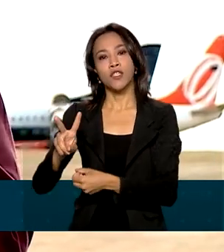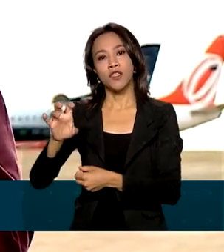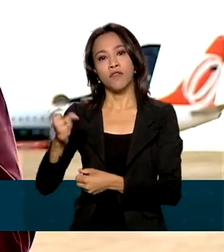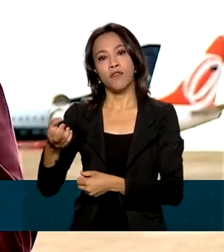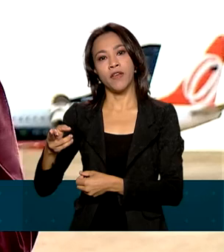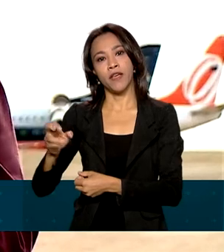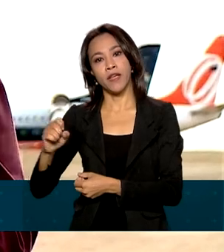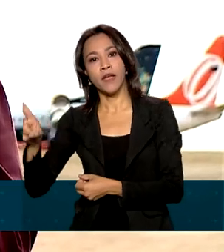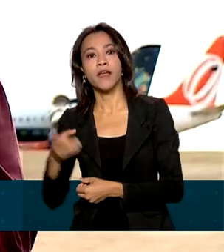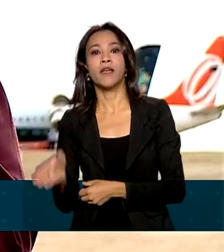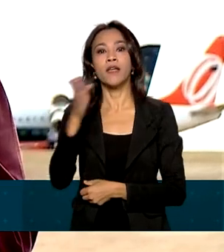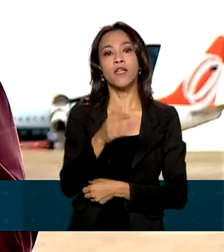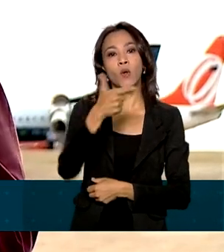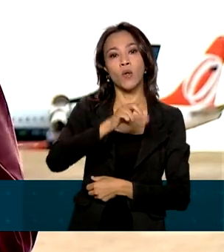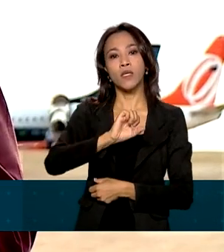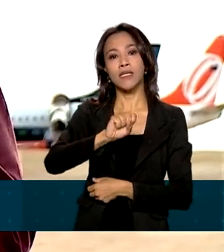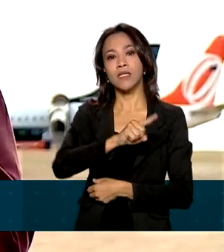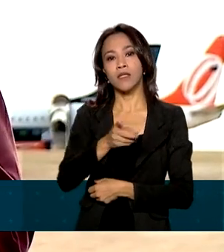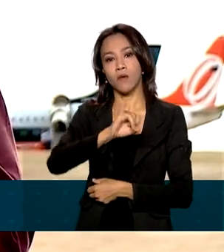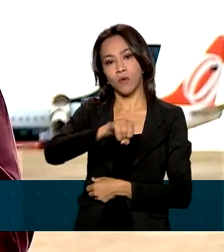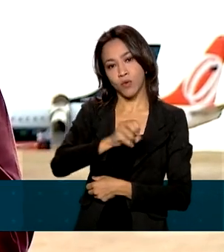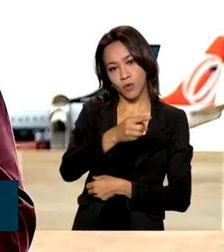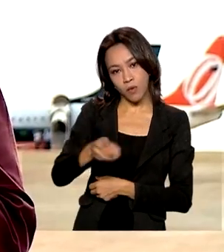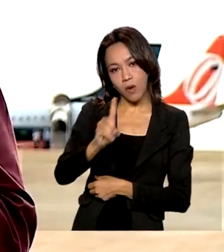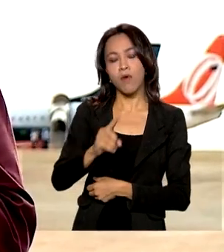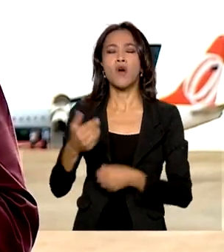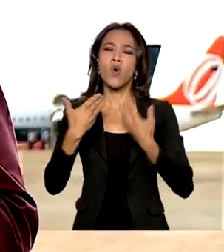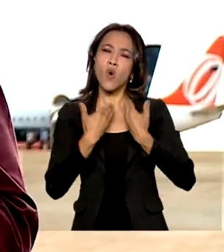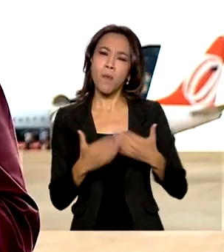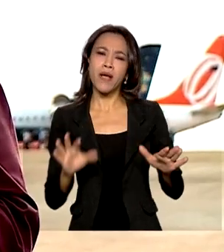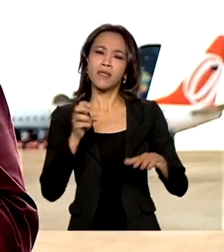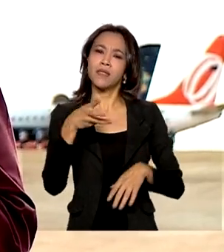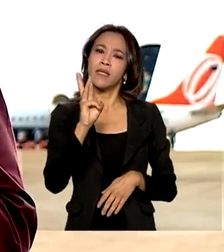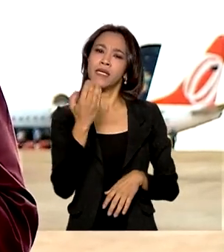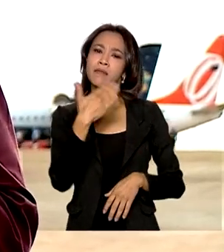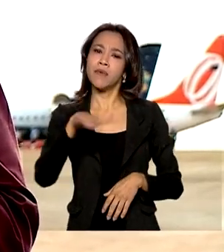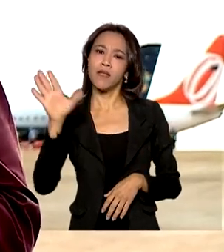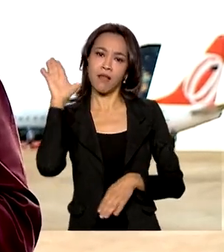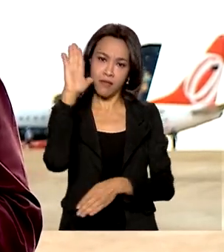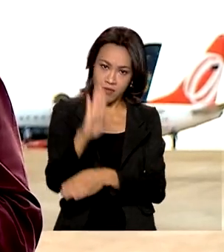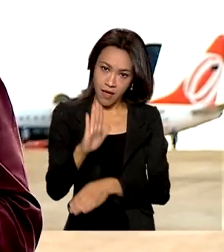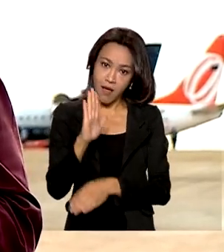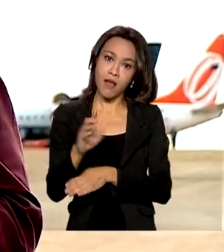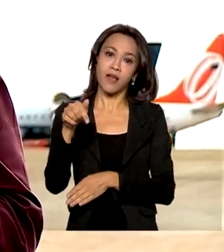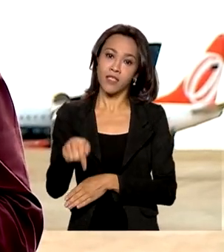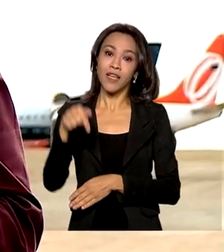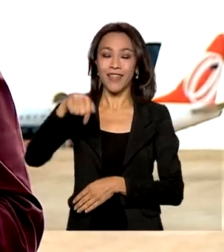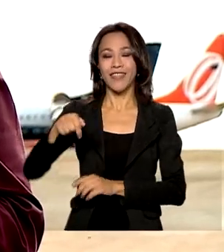João no rio shopan o evento começa a partir das 3:30 da tarde com transmissão ao vivo da TV Brasil